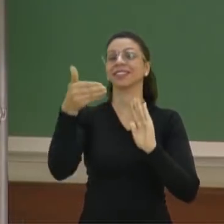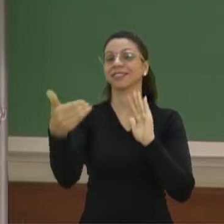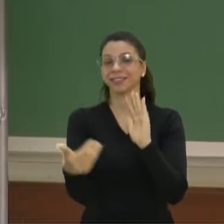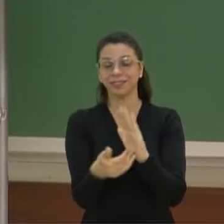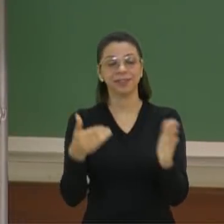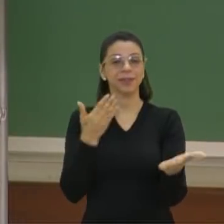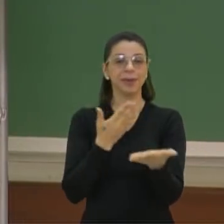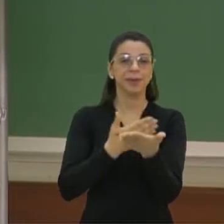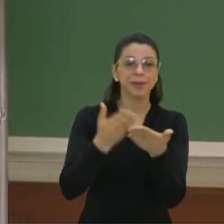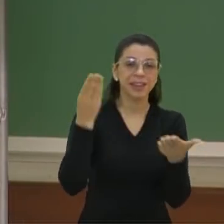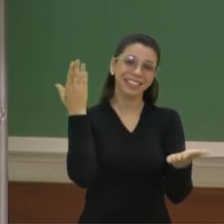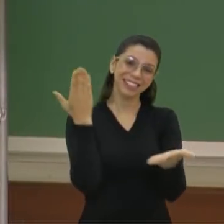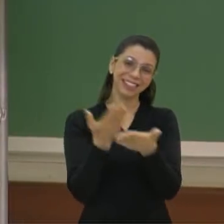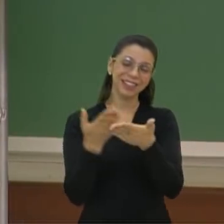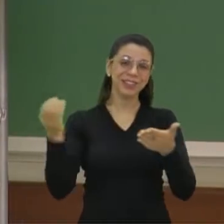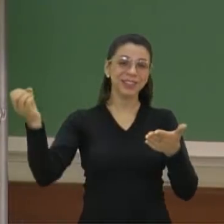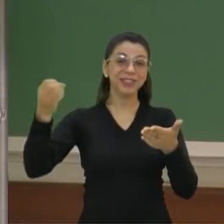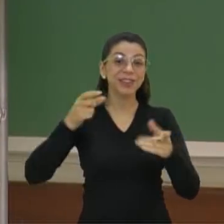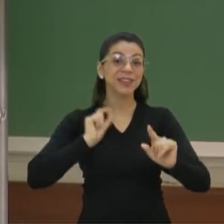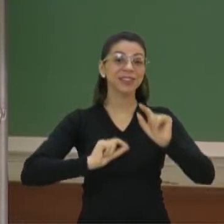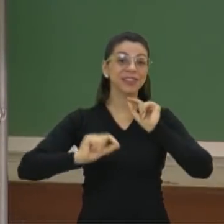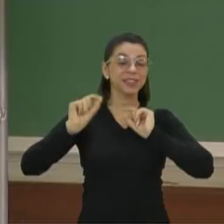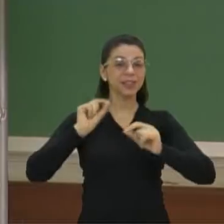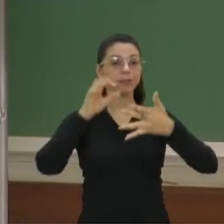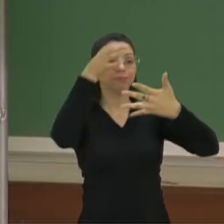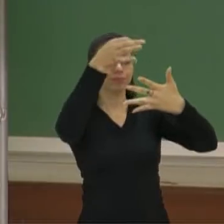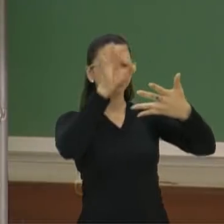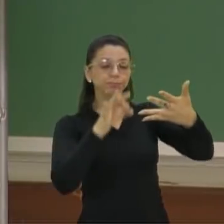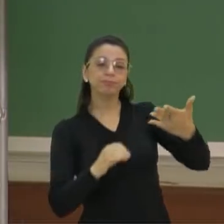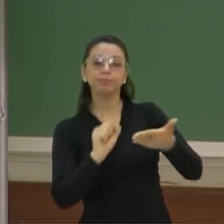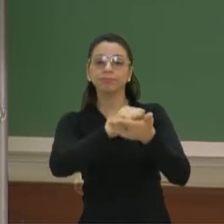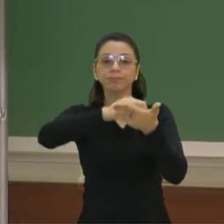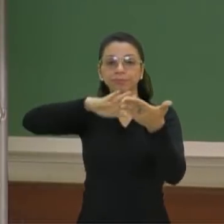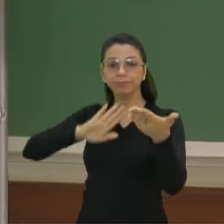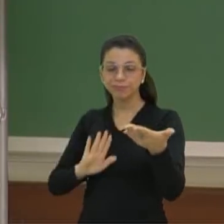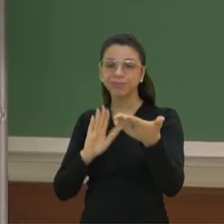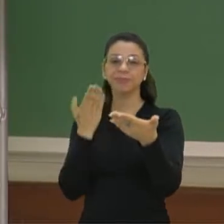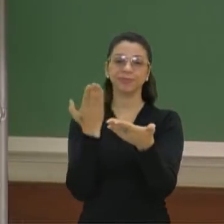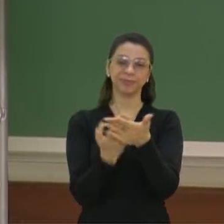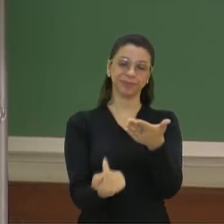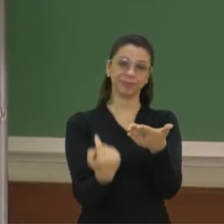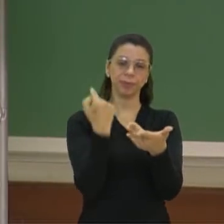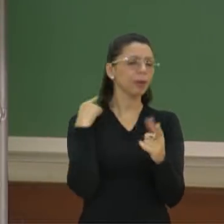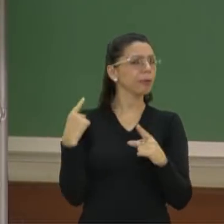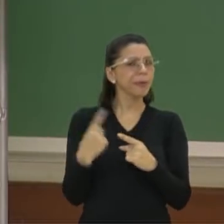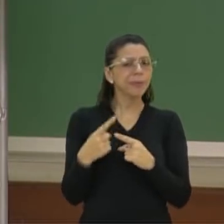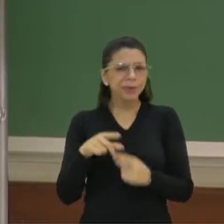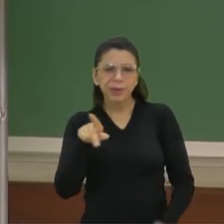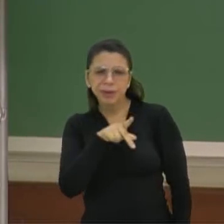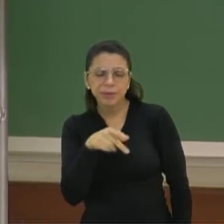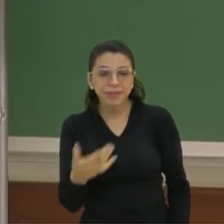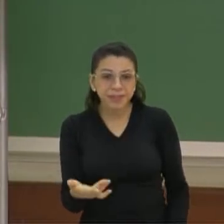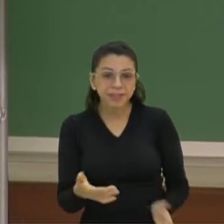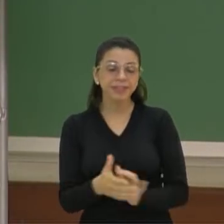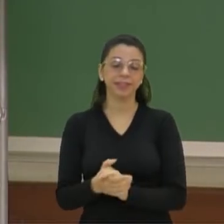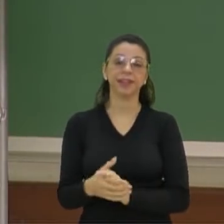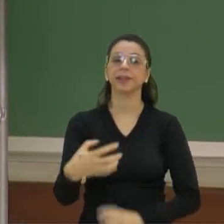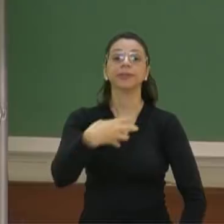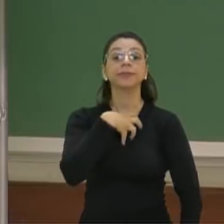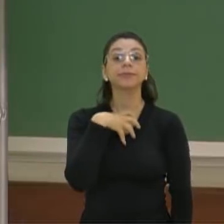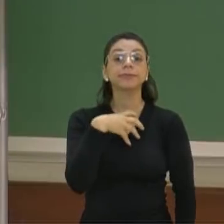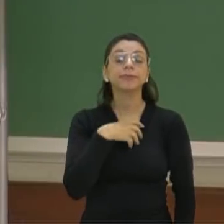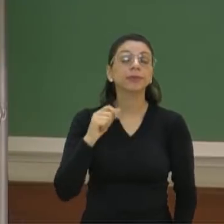nós começamos uma aula nova, nós corrigimos os exercícios da aula anterior. Por quê, Fabiano? É uma maneira da